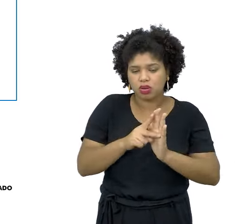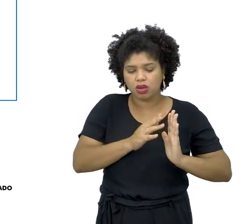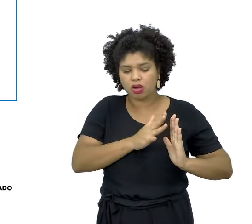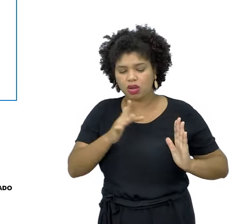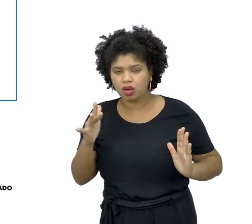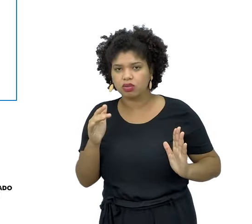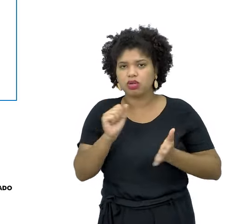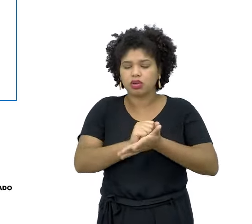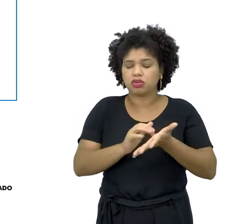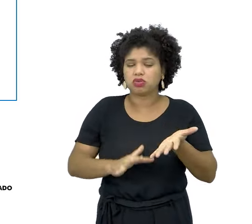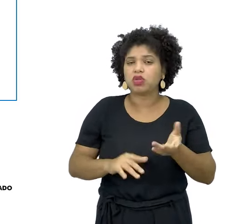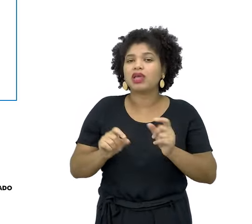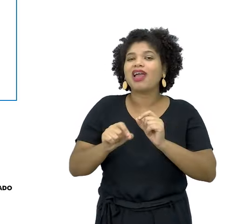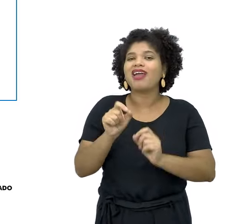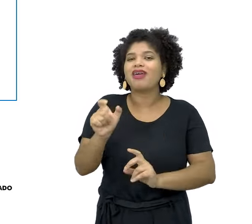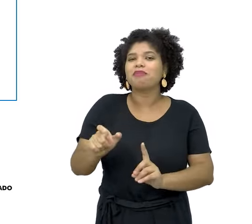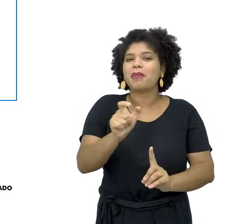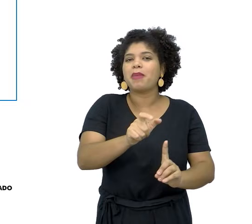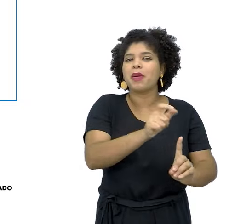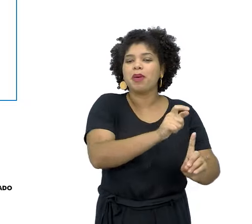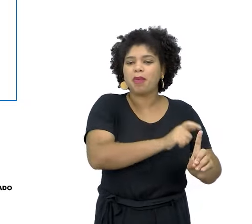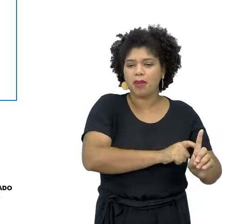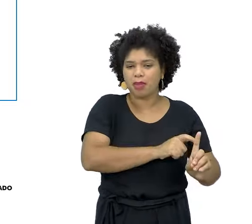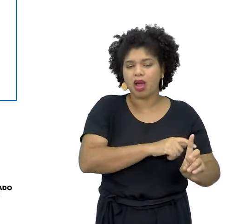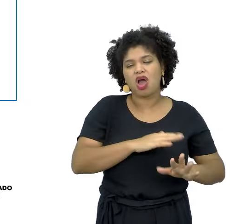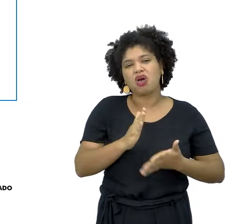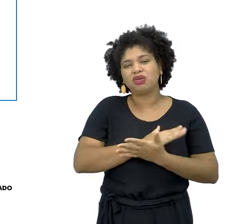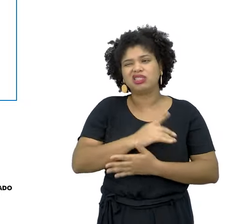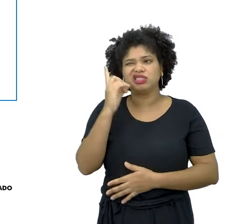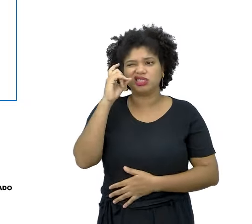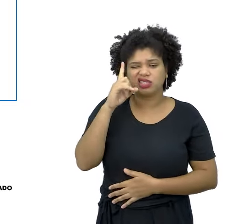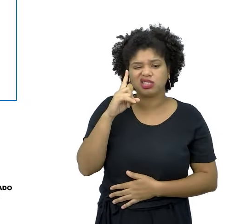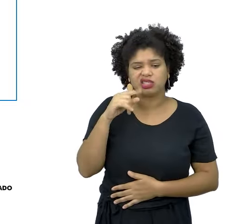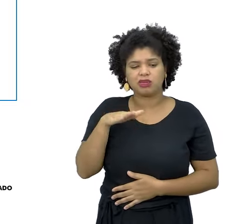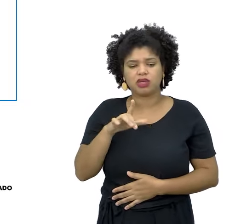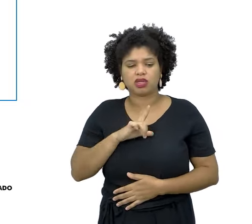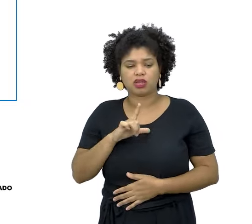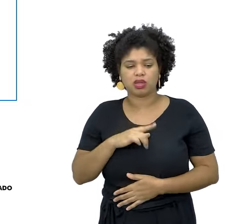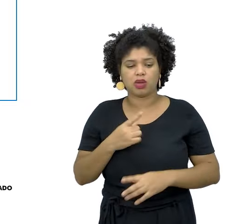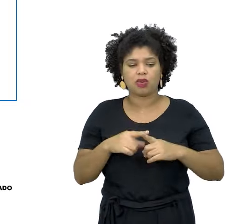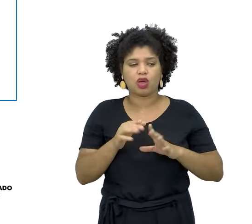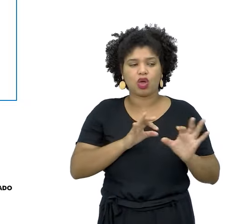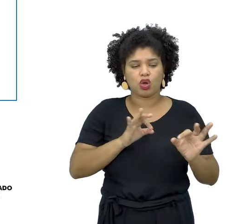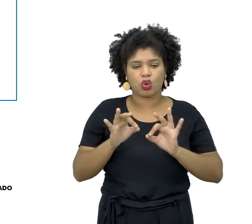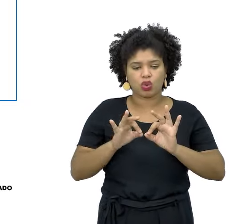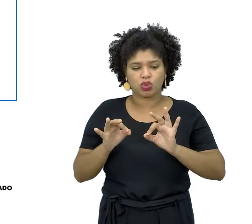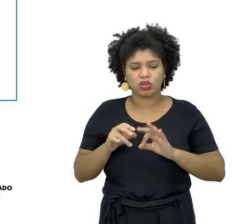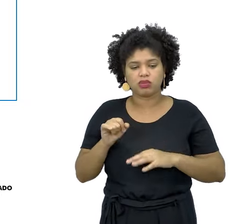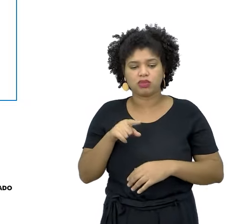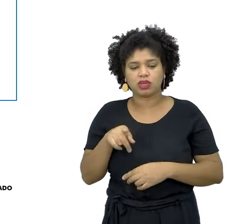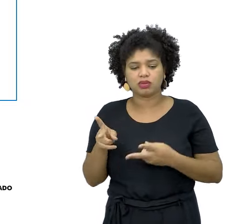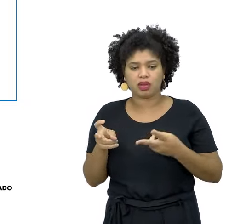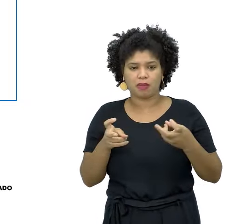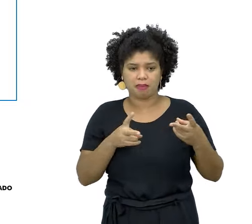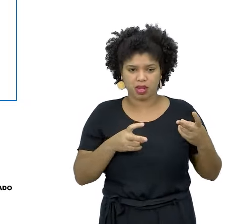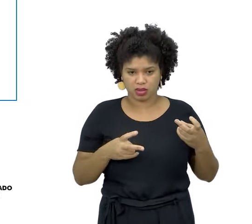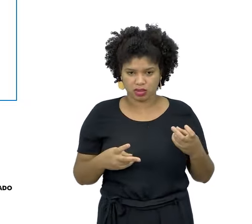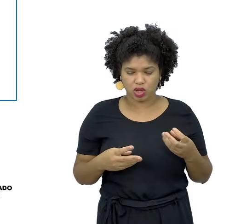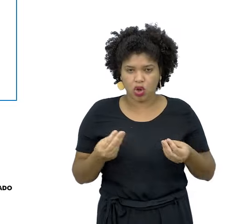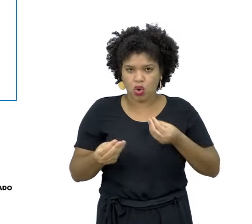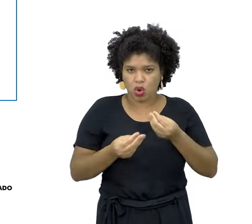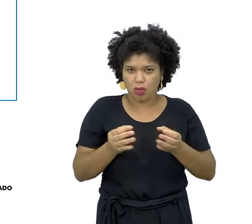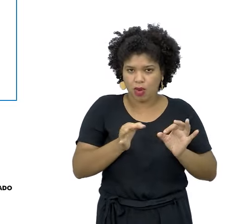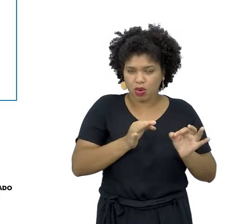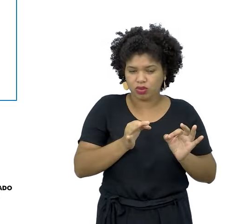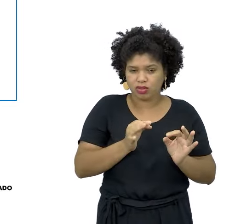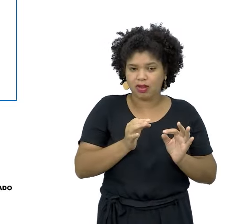de atividades, aqueles que têm mais dificuldade, até porque a organização, se vocês observarem como que é organizado o